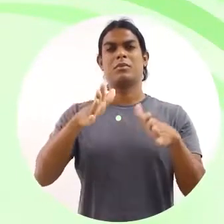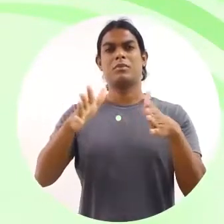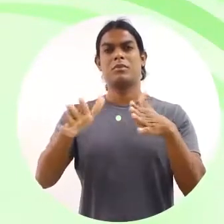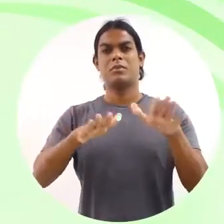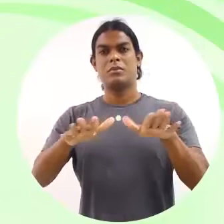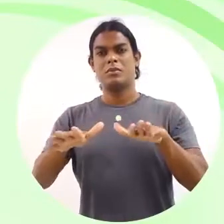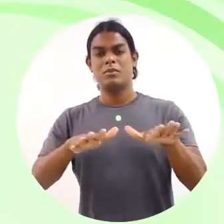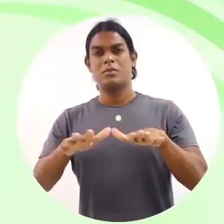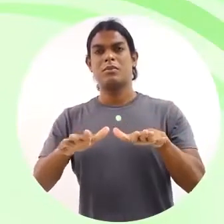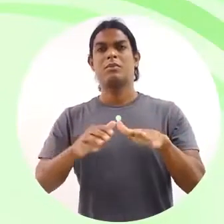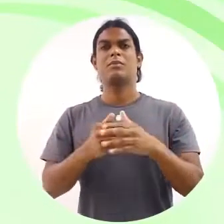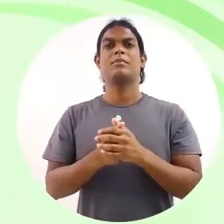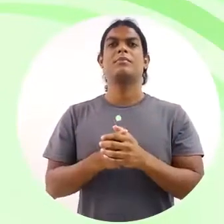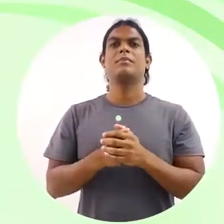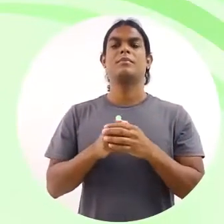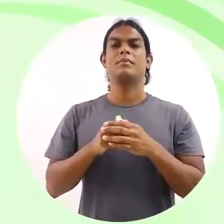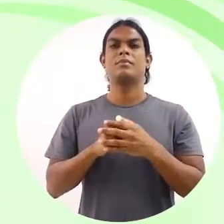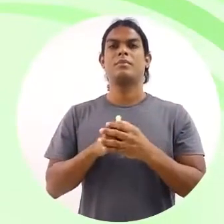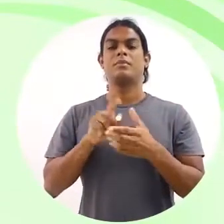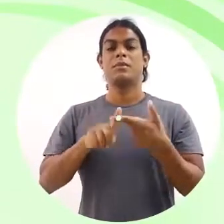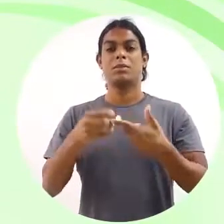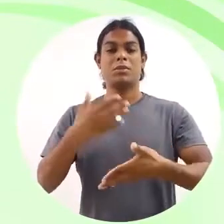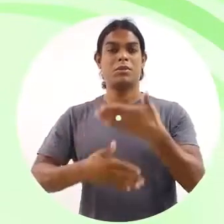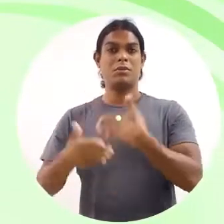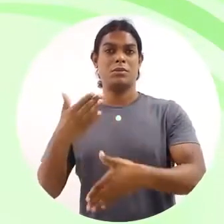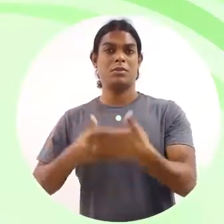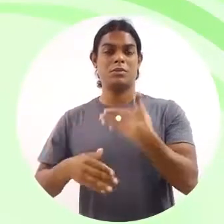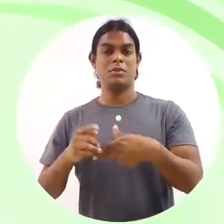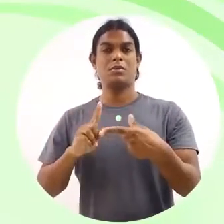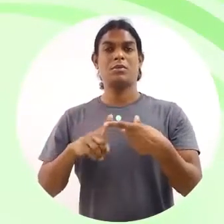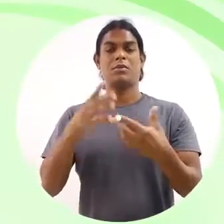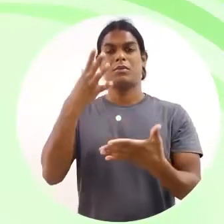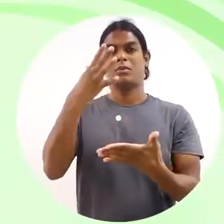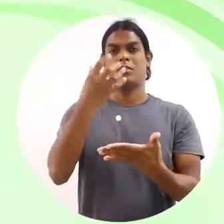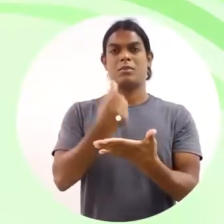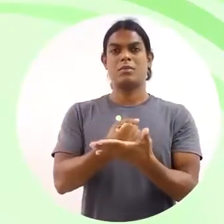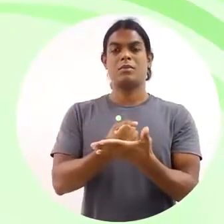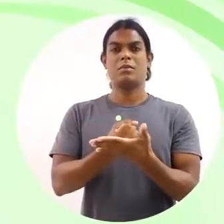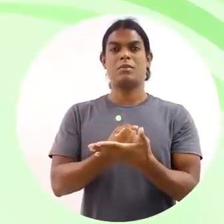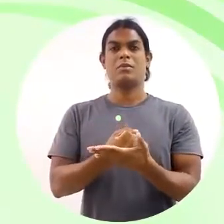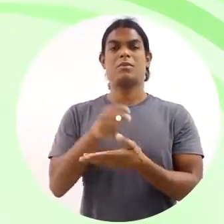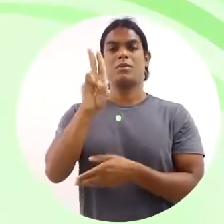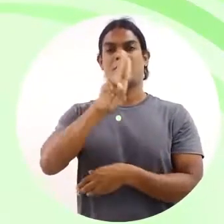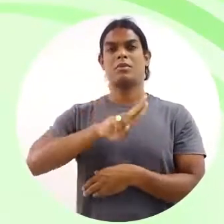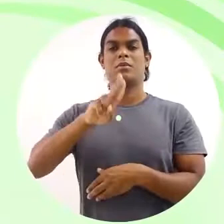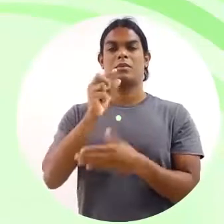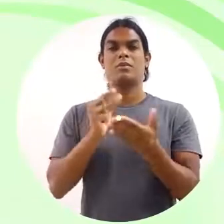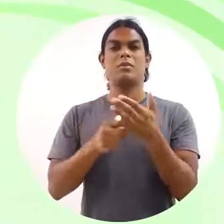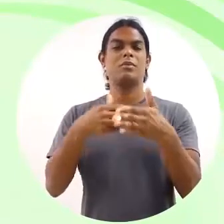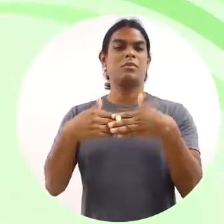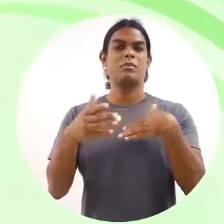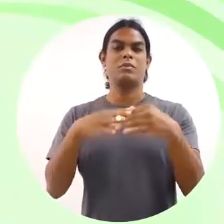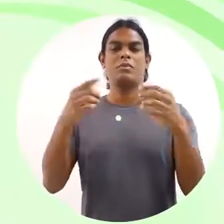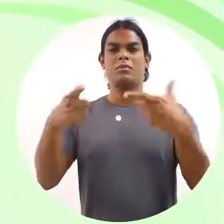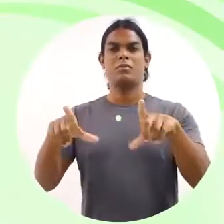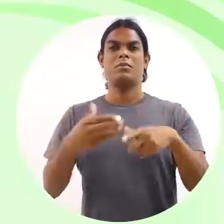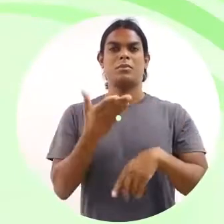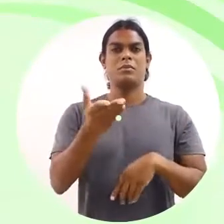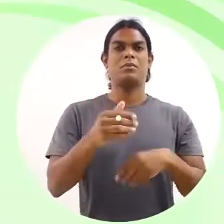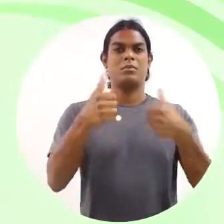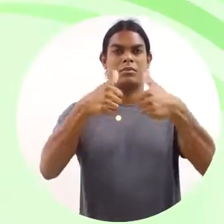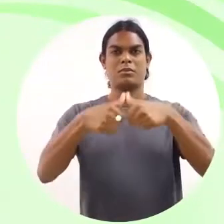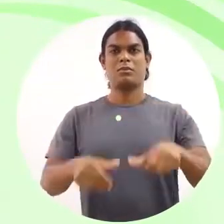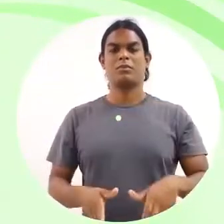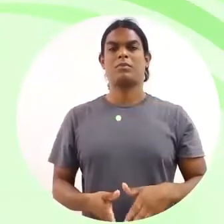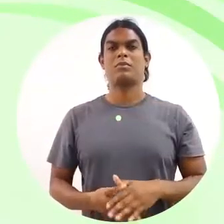ele tem essa possibilidade de baixar o aplicativo do VoiceThread e utilizar essa ferramenta em qualquer lugar onde você estiver,